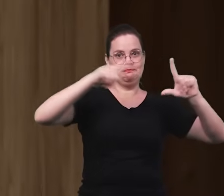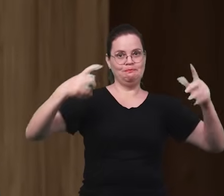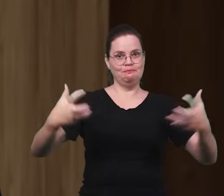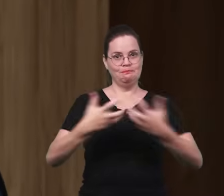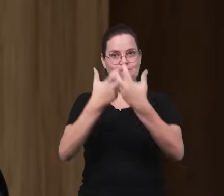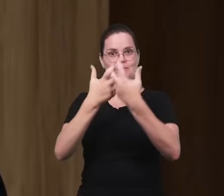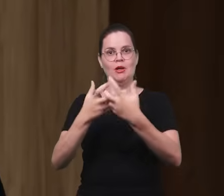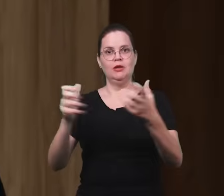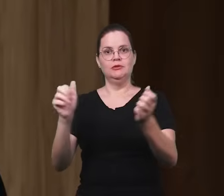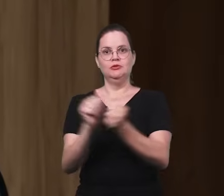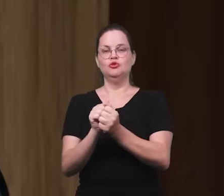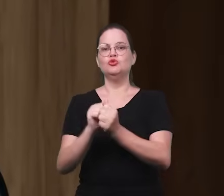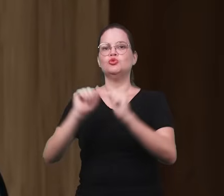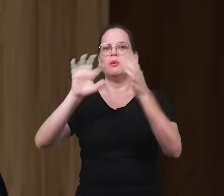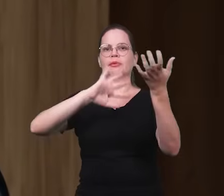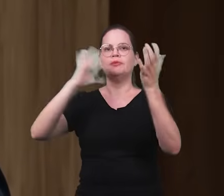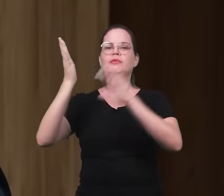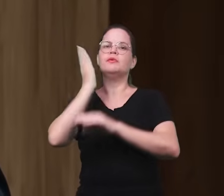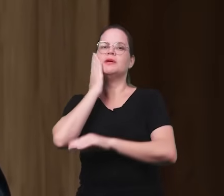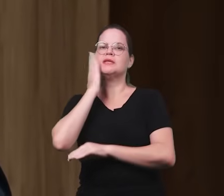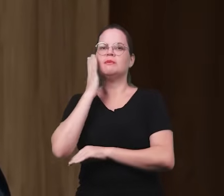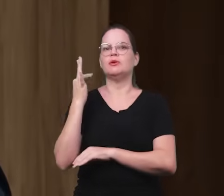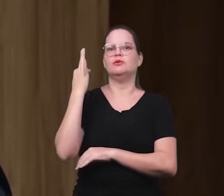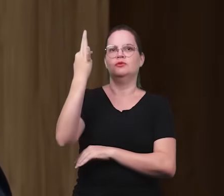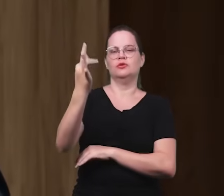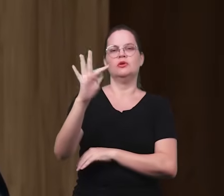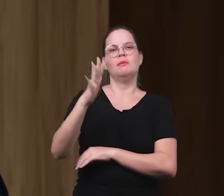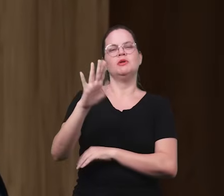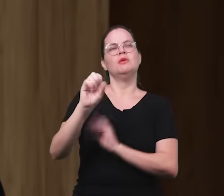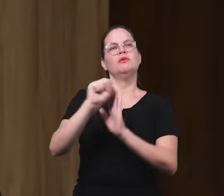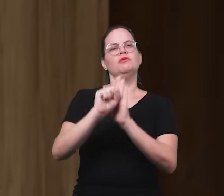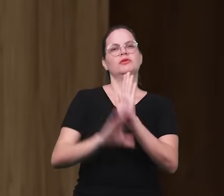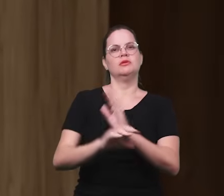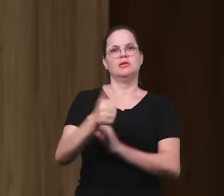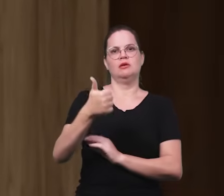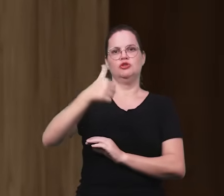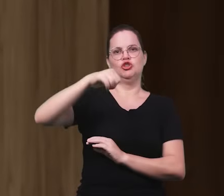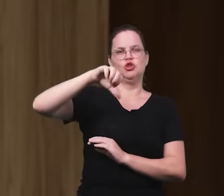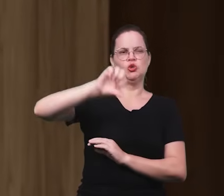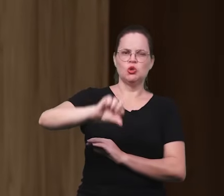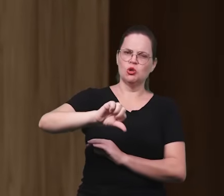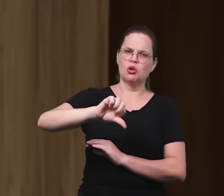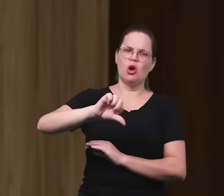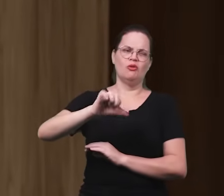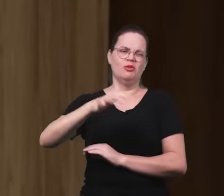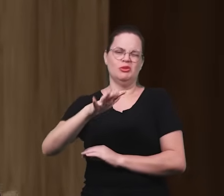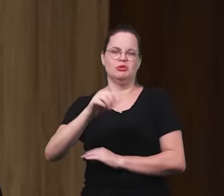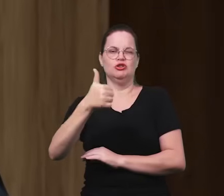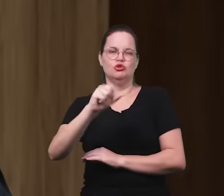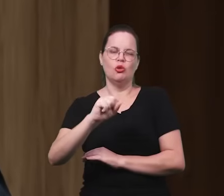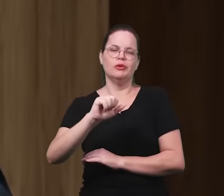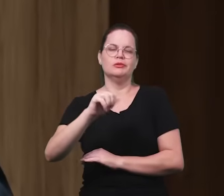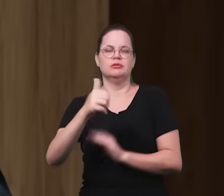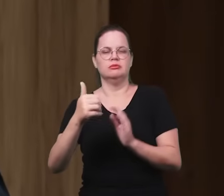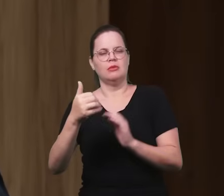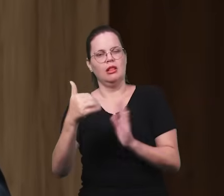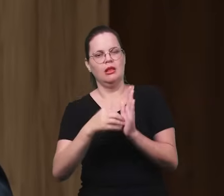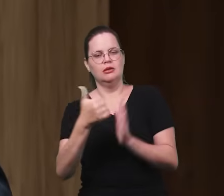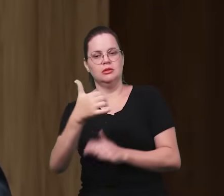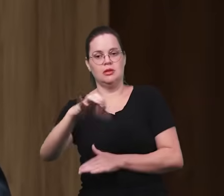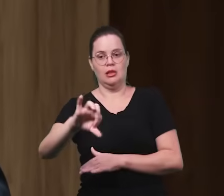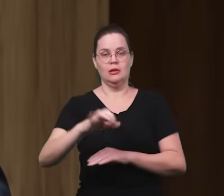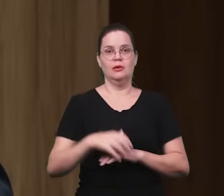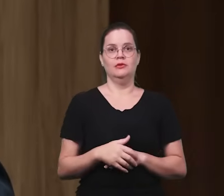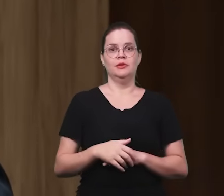mais fortemente aí com a previsão do tempo, século XVIII, XIX. Então a gente está falando de coisas recentes. Apesar de que muitas